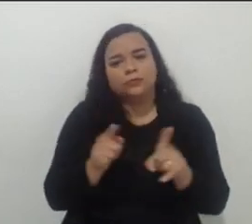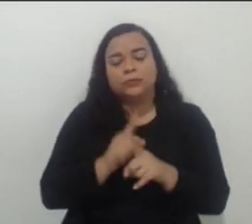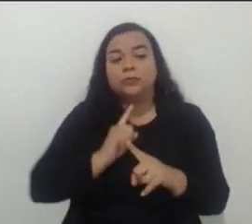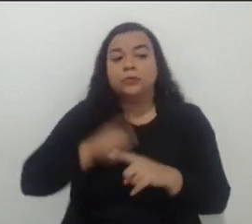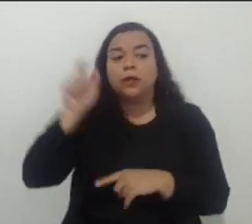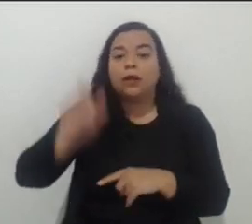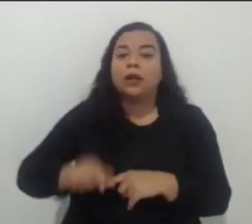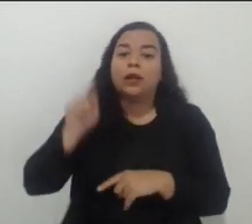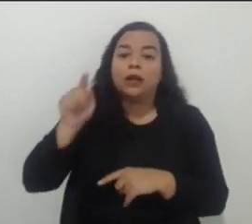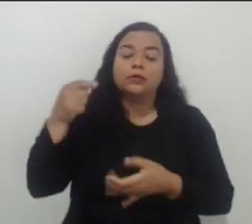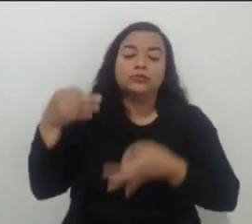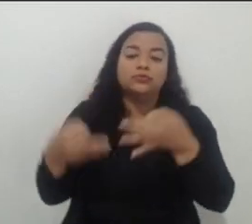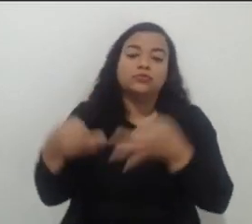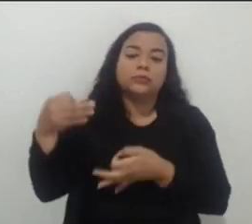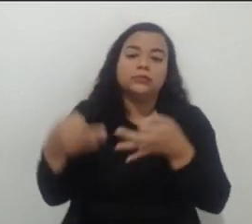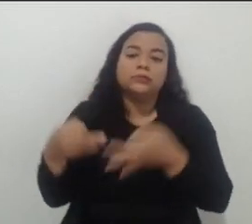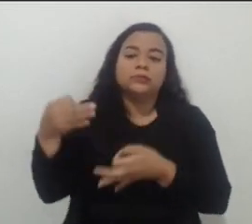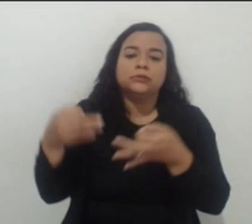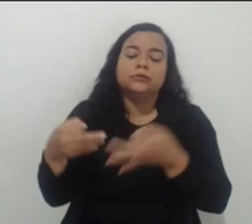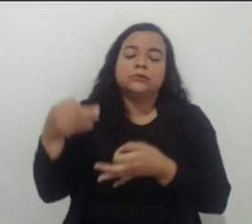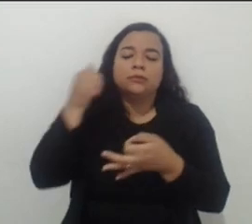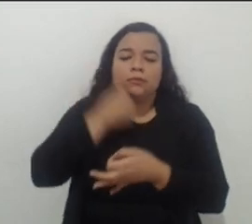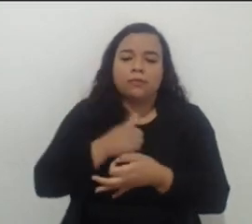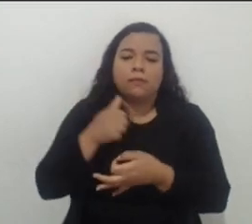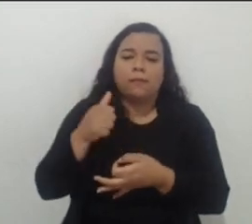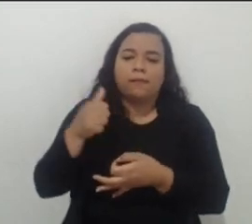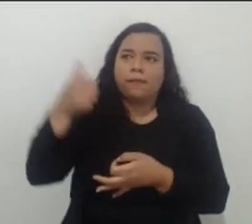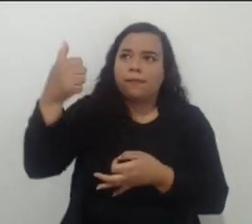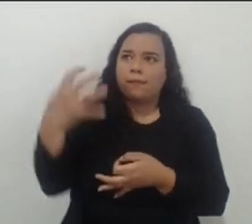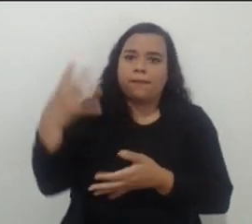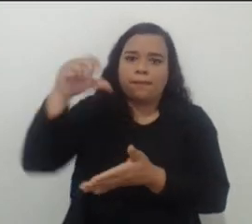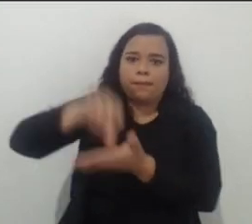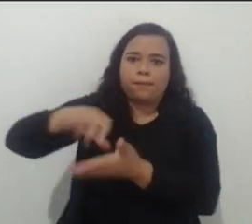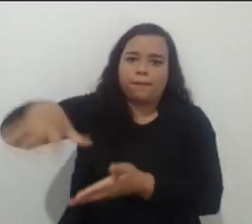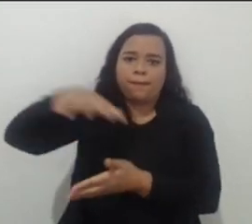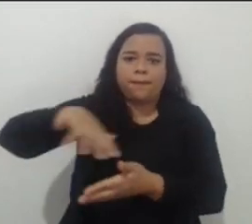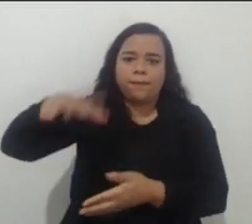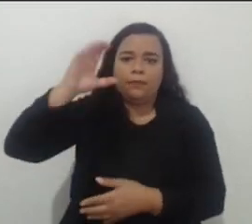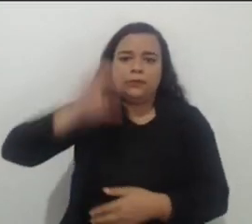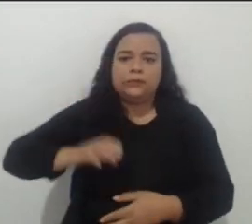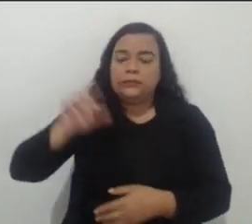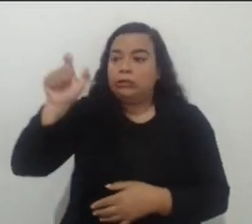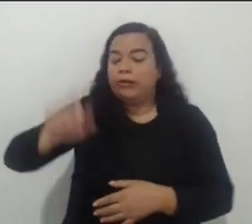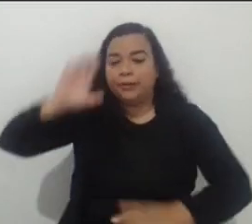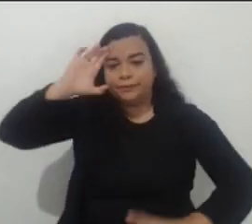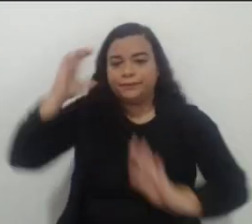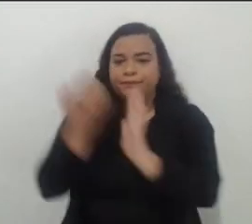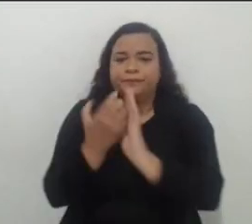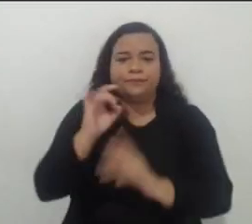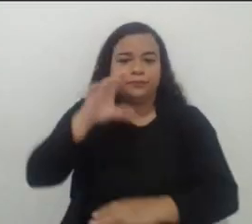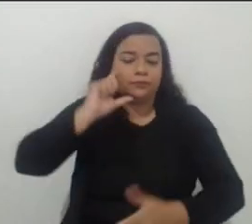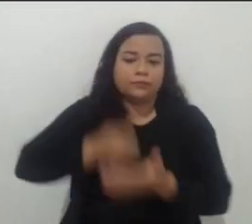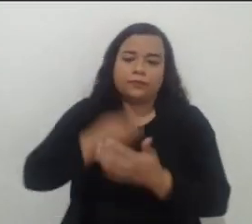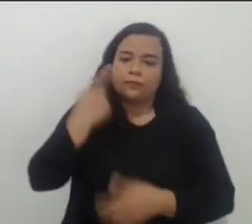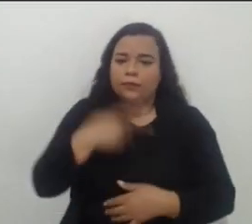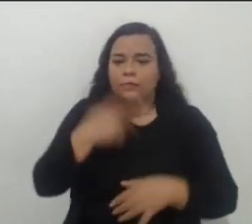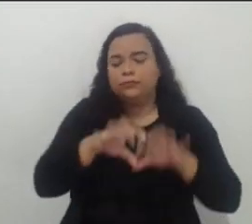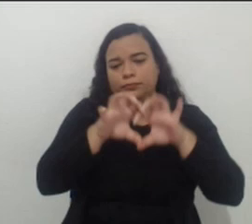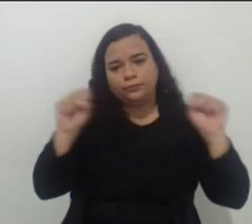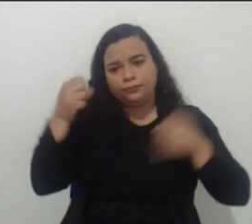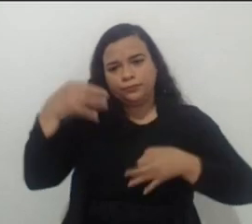da 14ª Vara Cível, ela apenas e tão somente vem cumprindo a determinação desse Tribunal de Justiça.